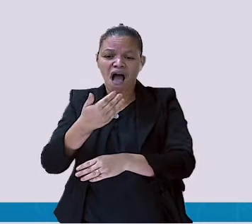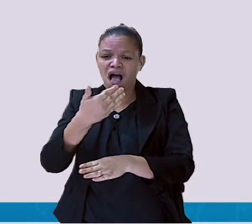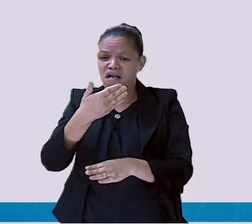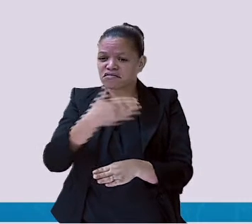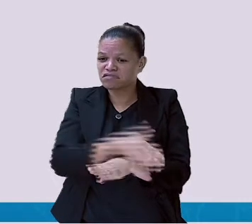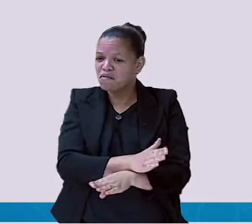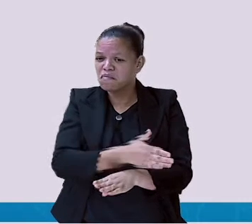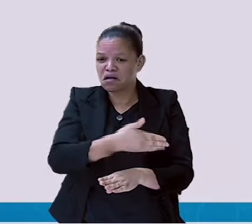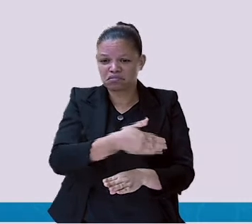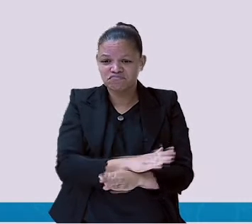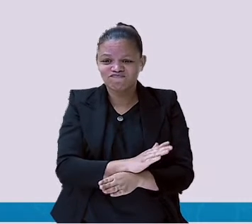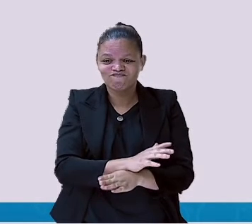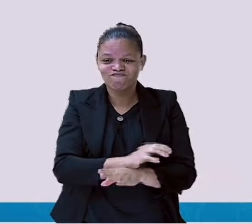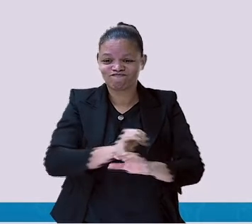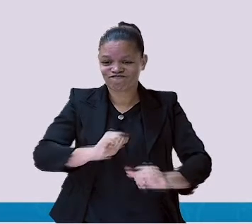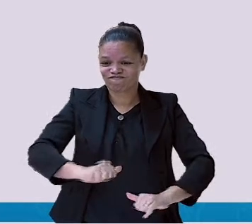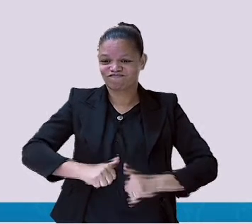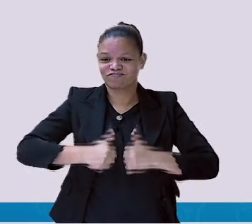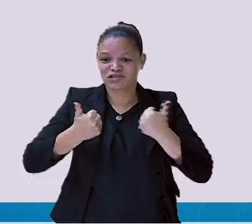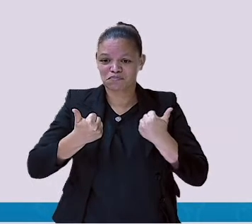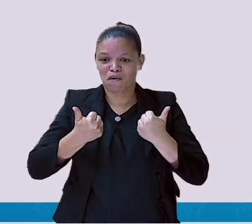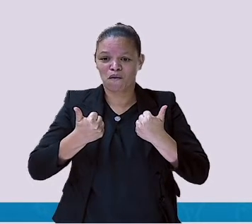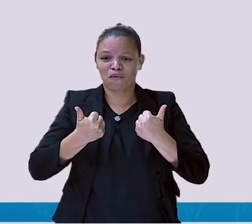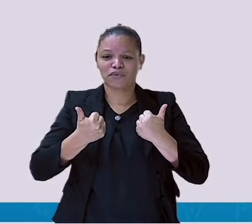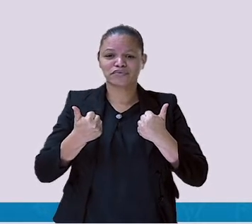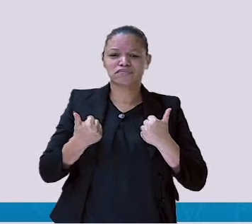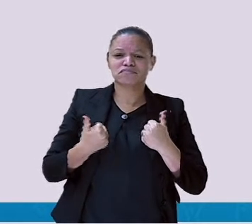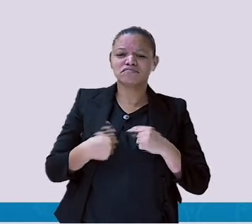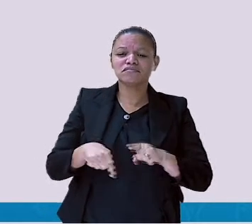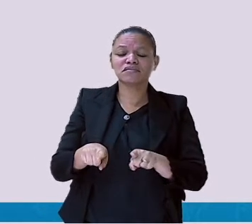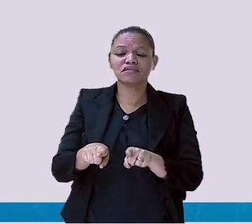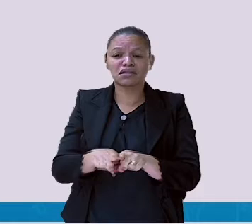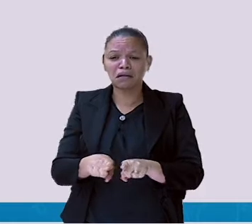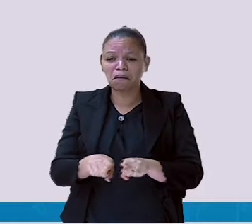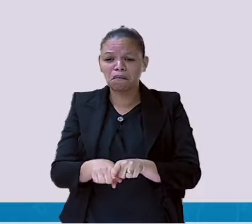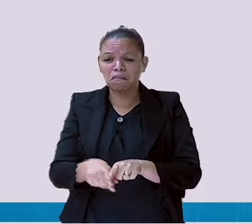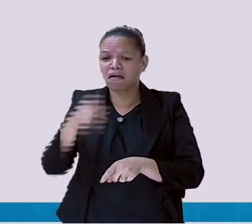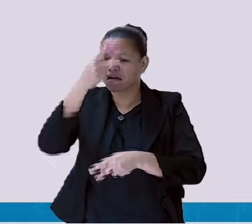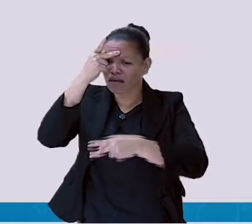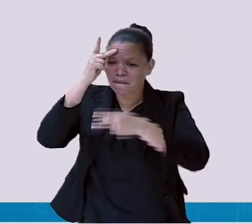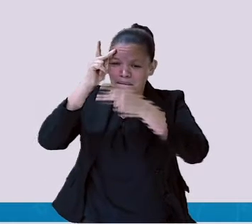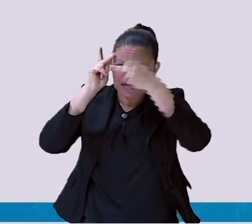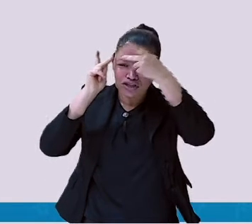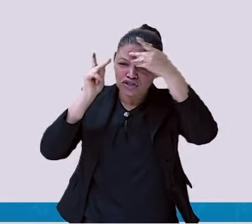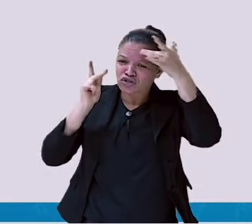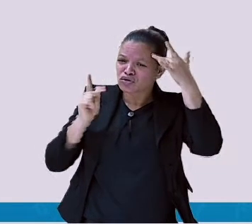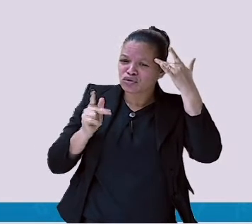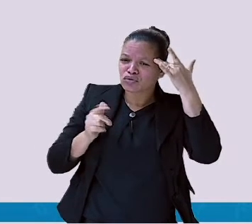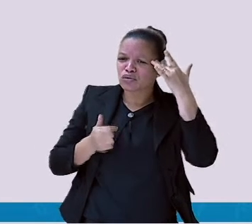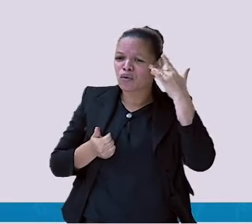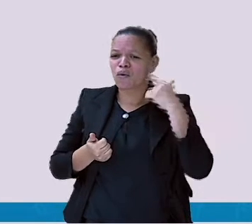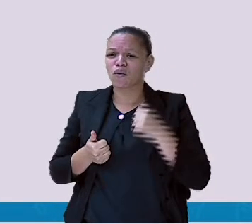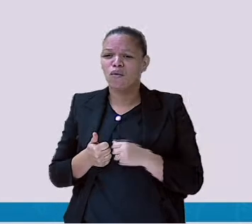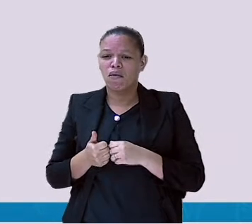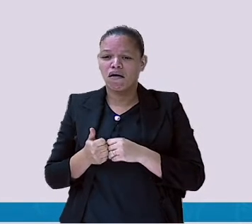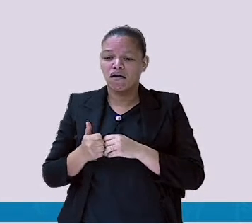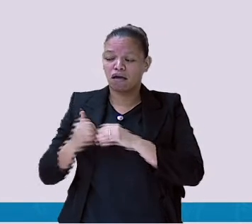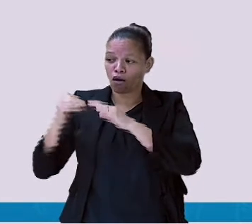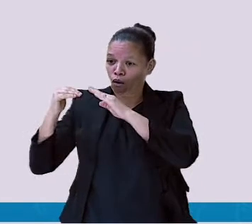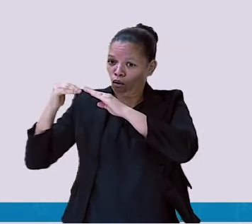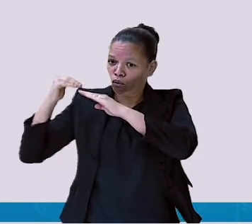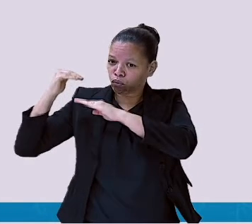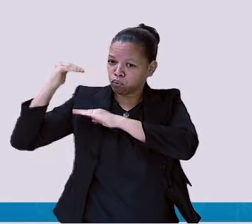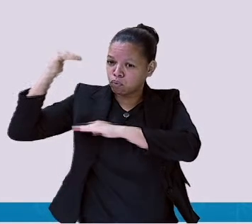Excesso de consumo de álcool, né? Desnecessário excesso. Consumo